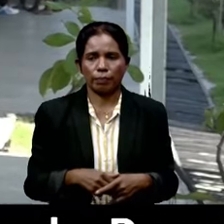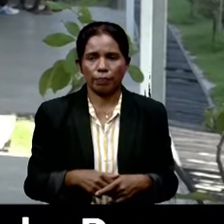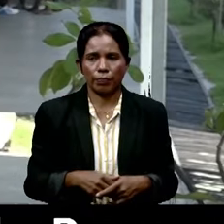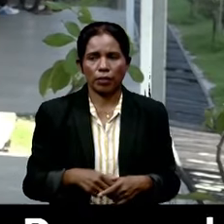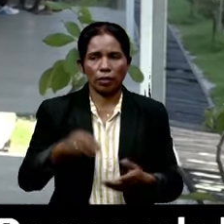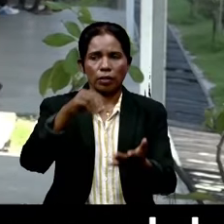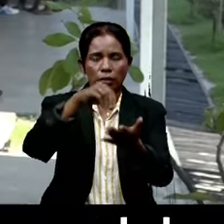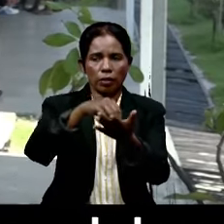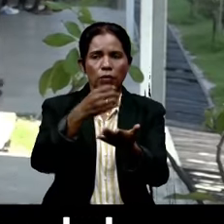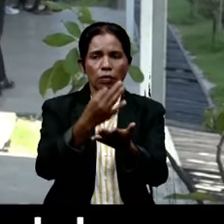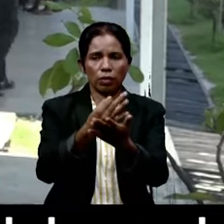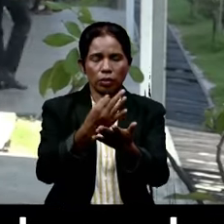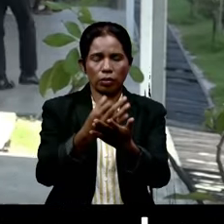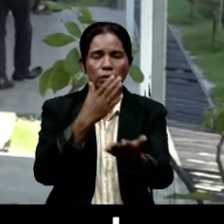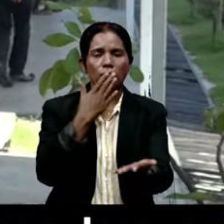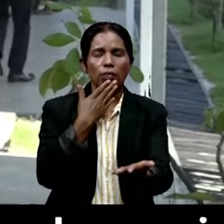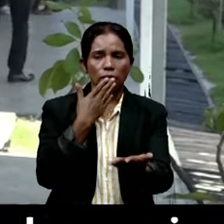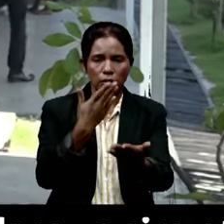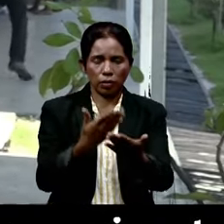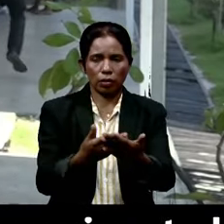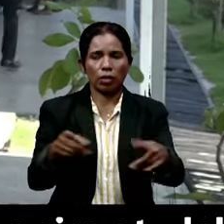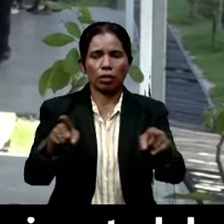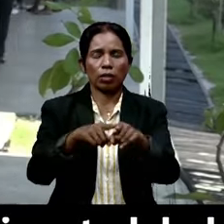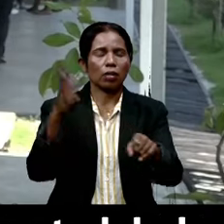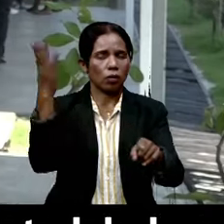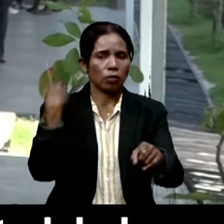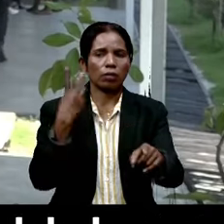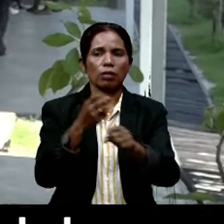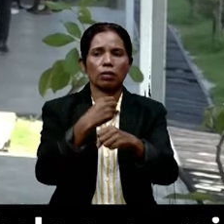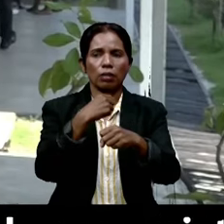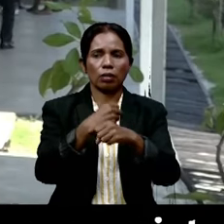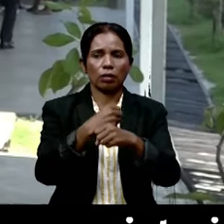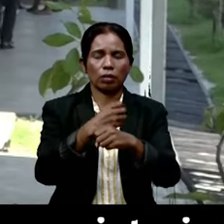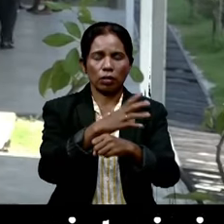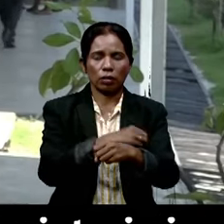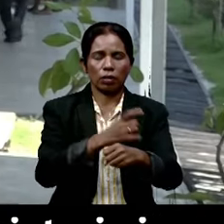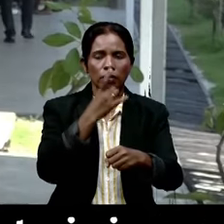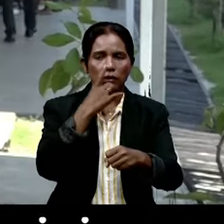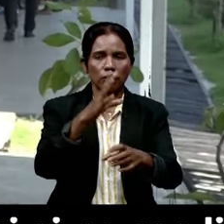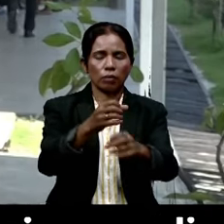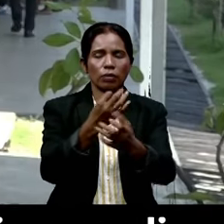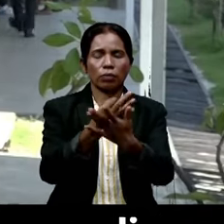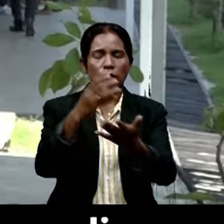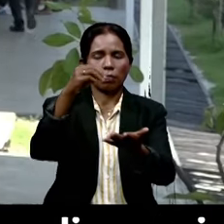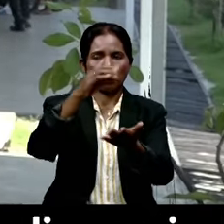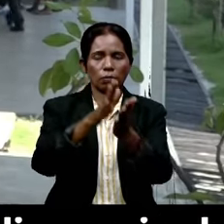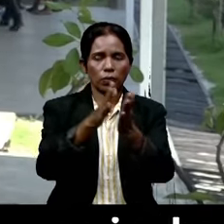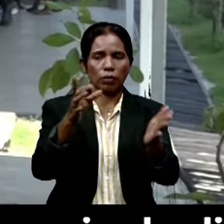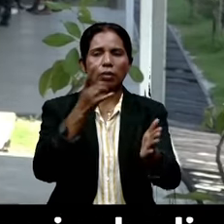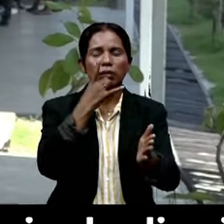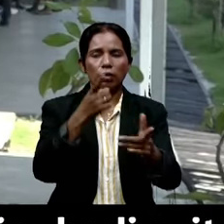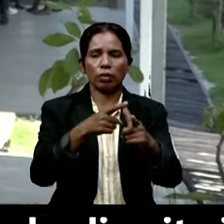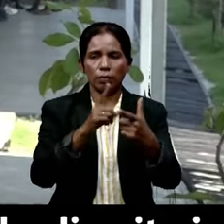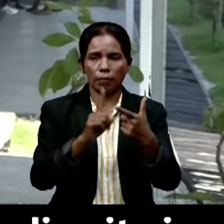Auto orçamento ida suficiente ida hanesa ulu kita halo ba eletrifikasaun nasional ita foti osan bote de tau ba eletricidade